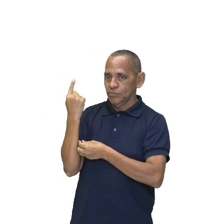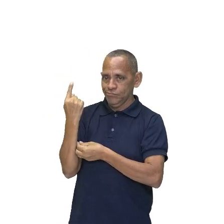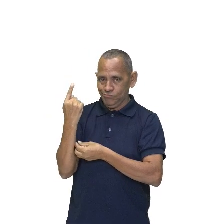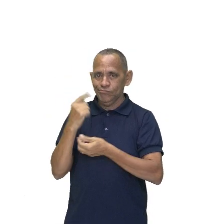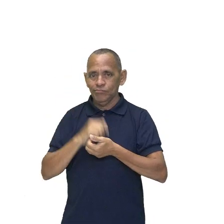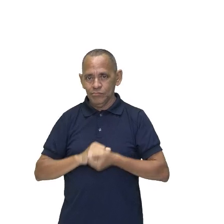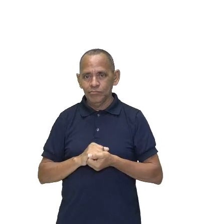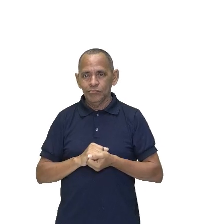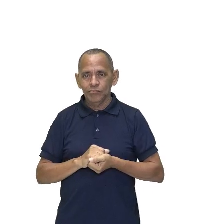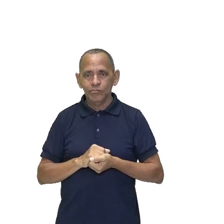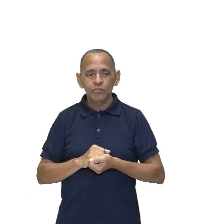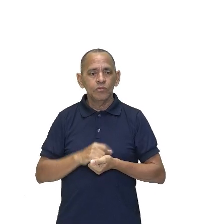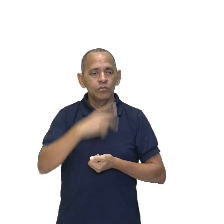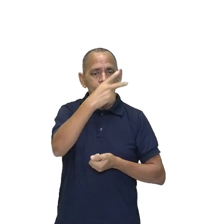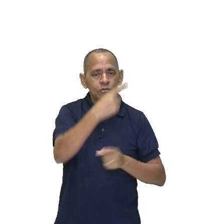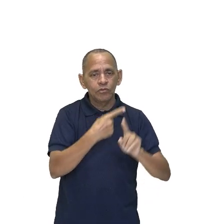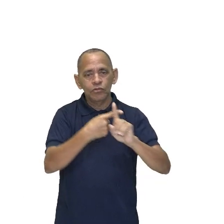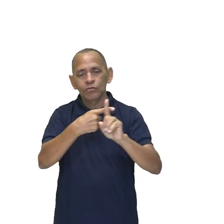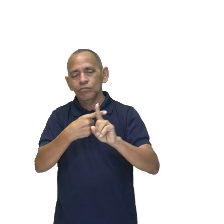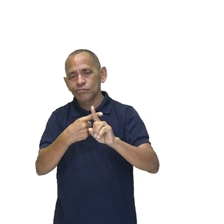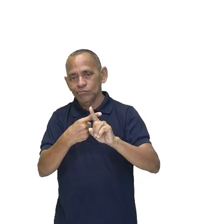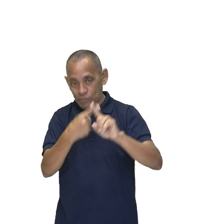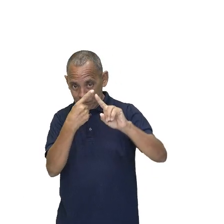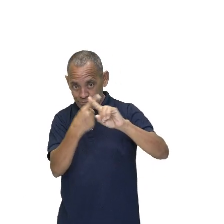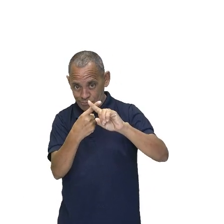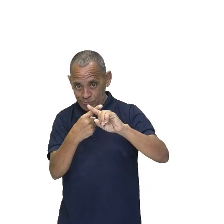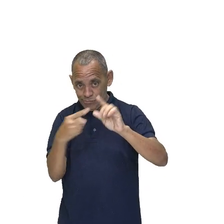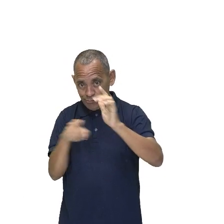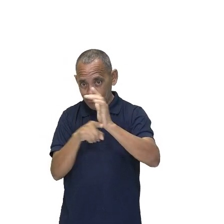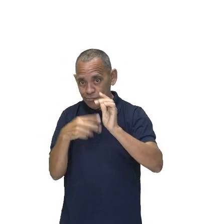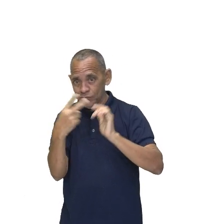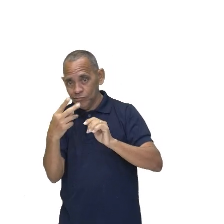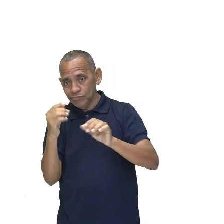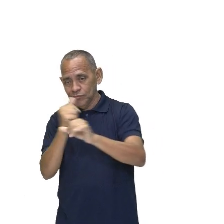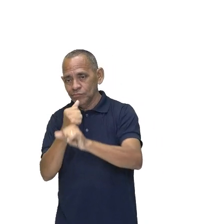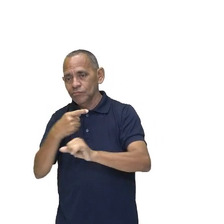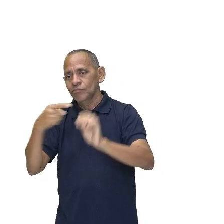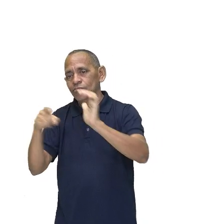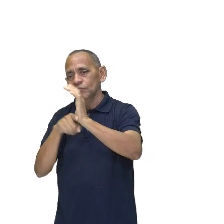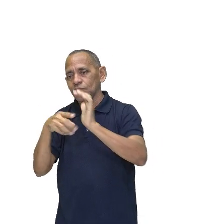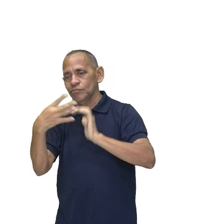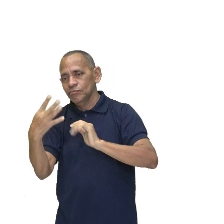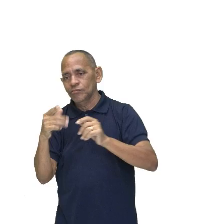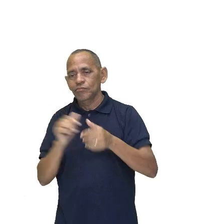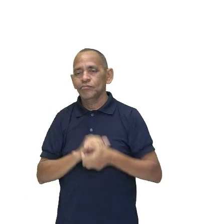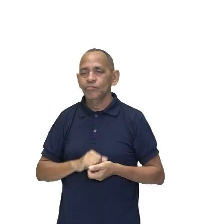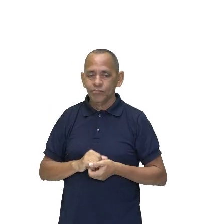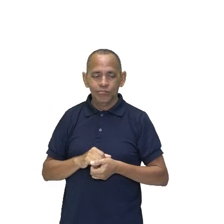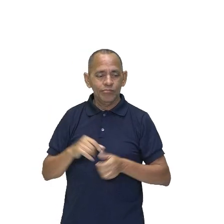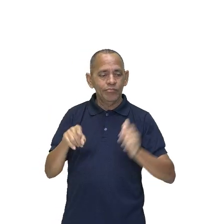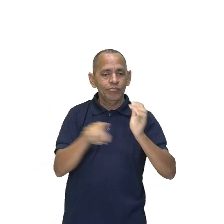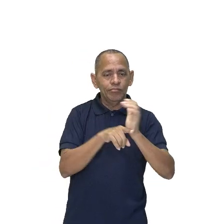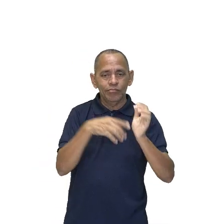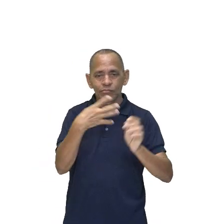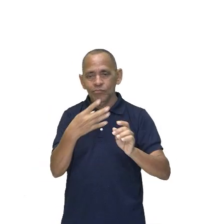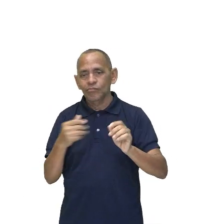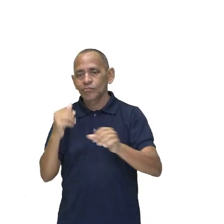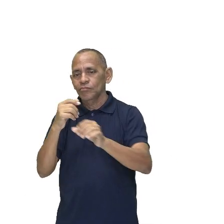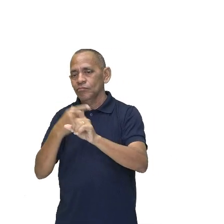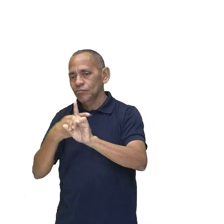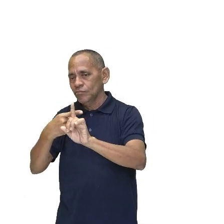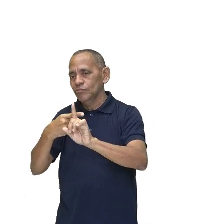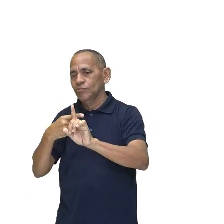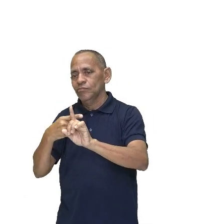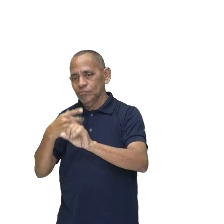vai ficar 2 vezes menos 2, que é igual a menos 4, e menos 4 mais 4, isso é 0. Então, o nosso